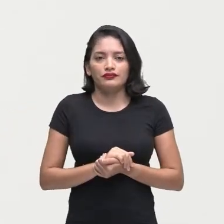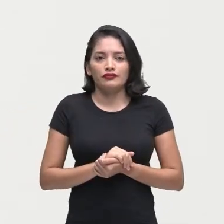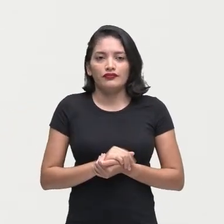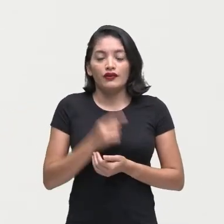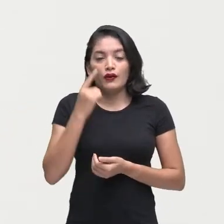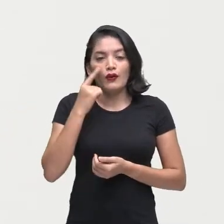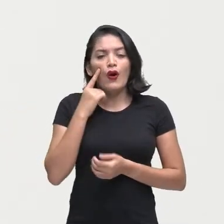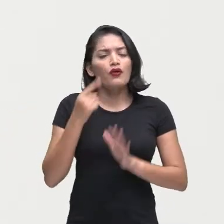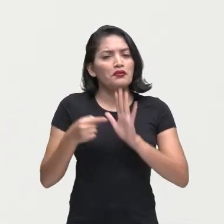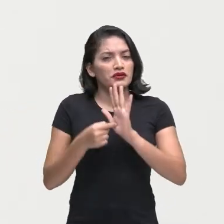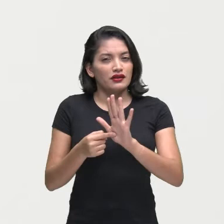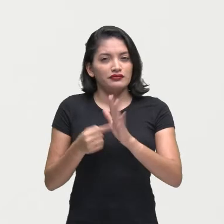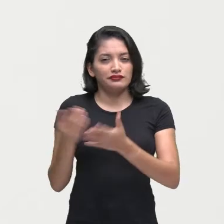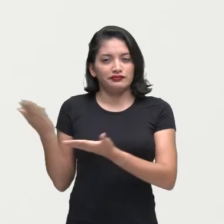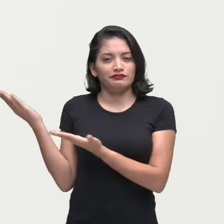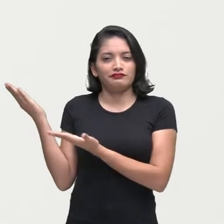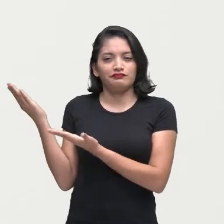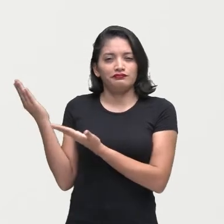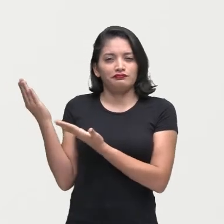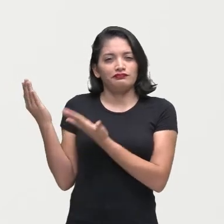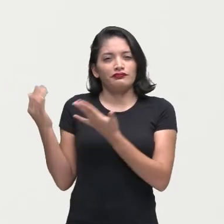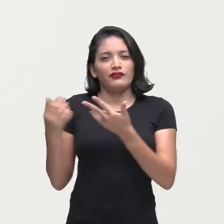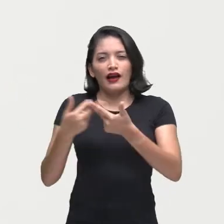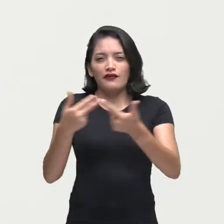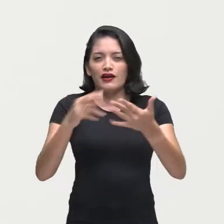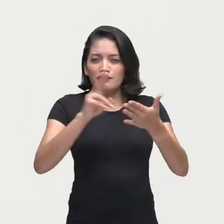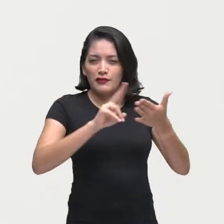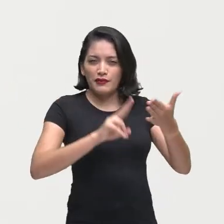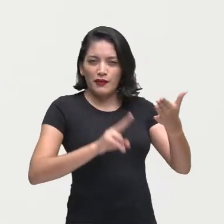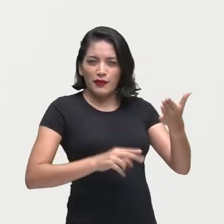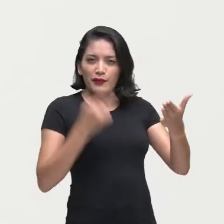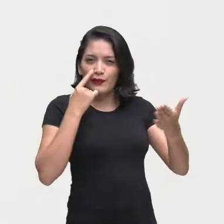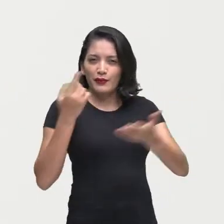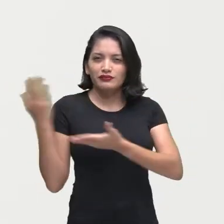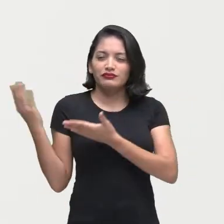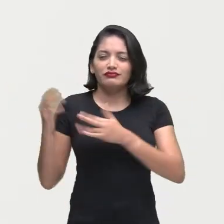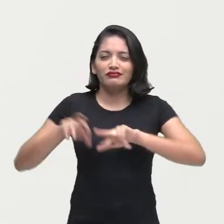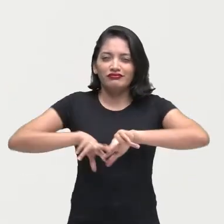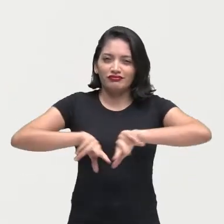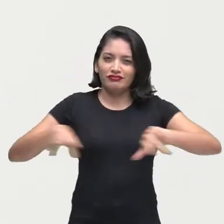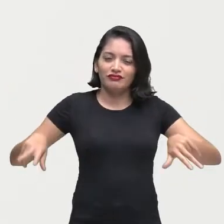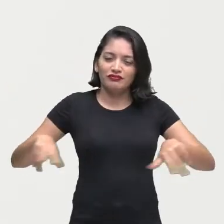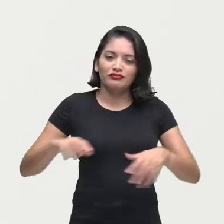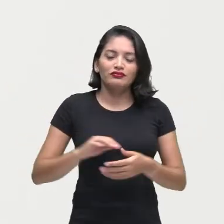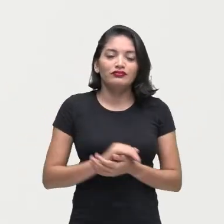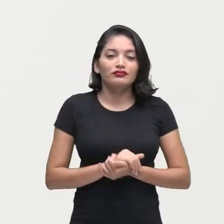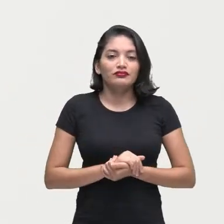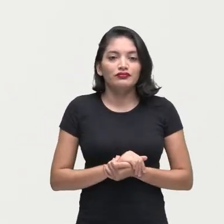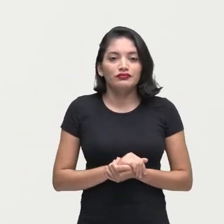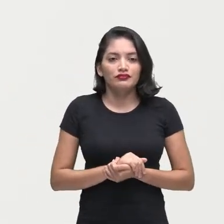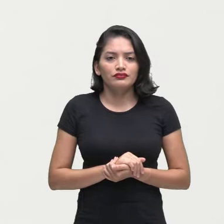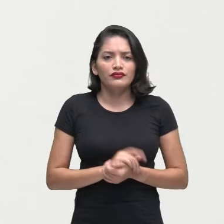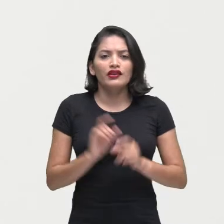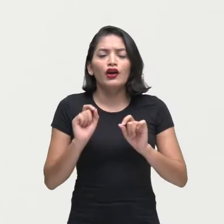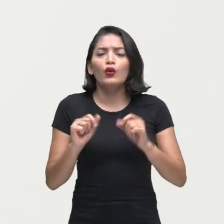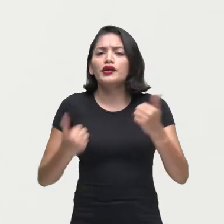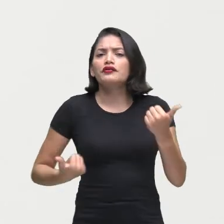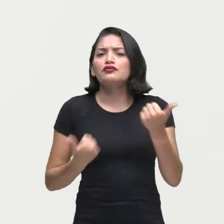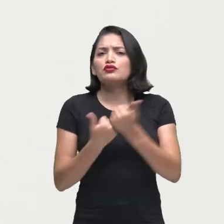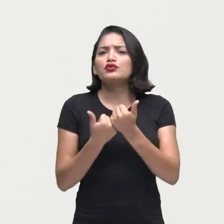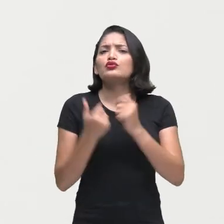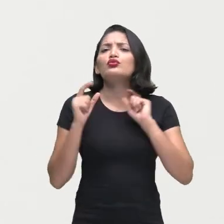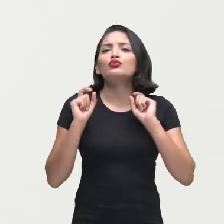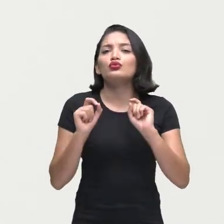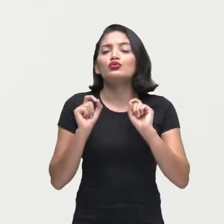que essa essa aqui também vai sair essa também vai sair essa também essa também o quê que eu vou colocar no lugar